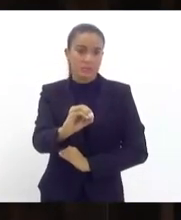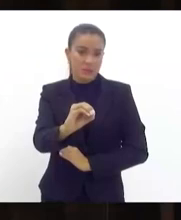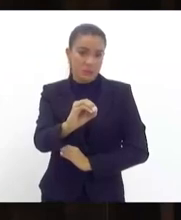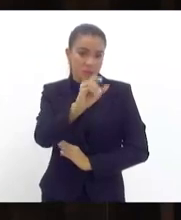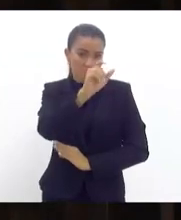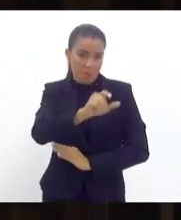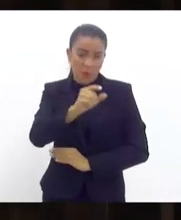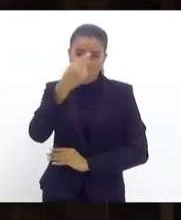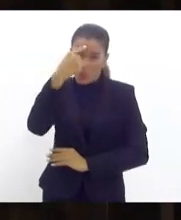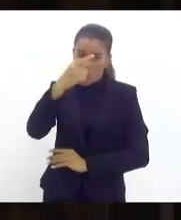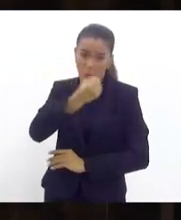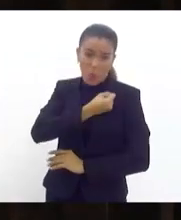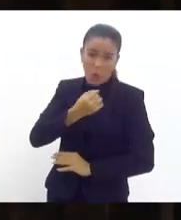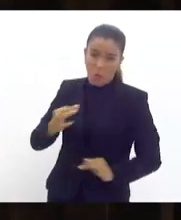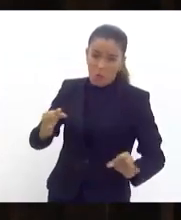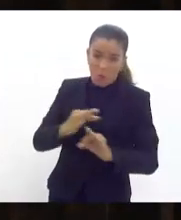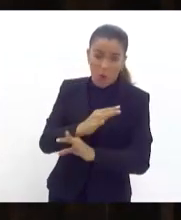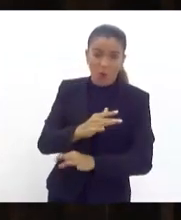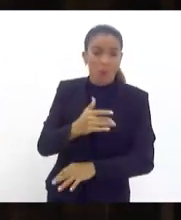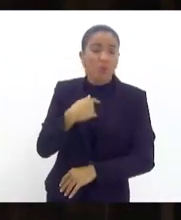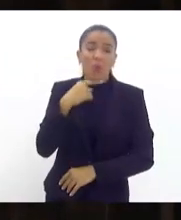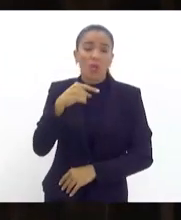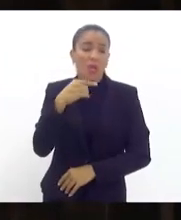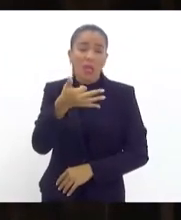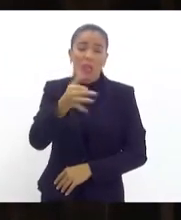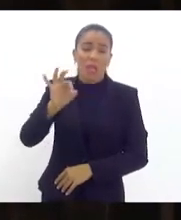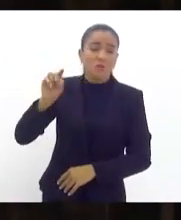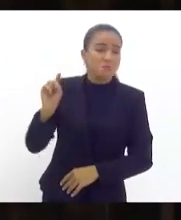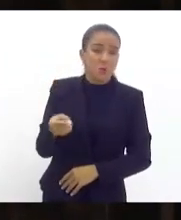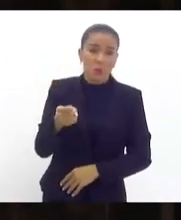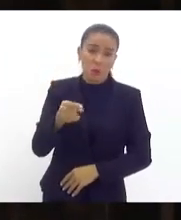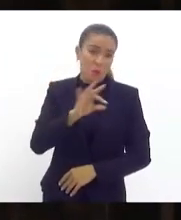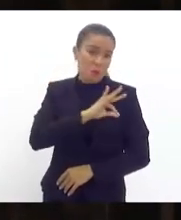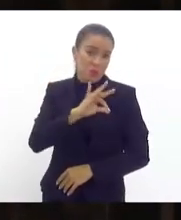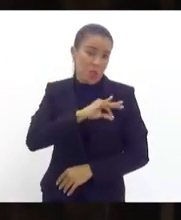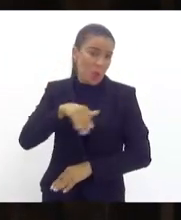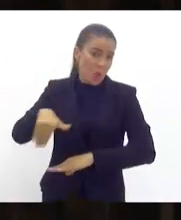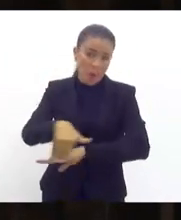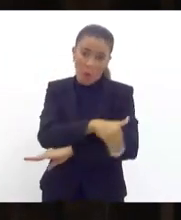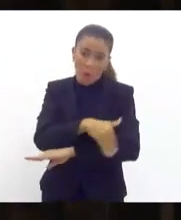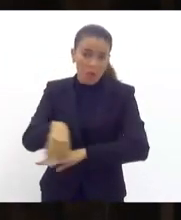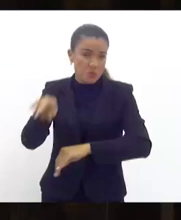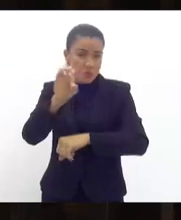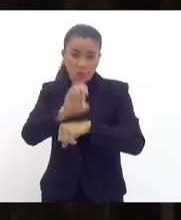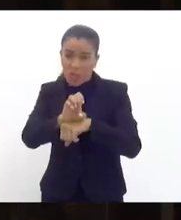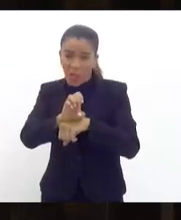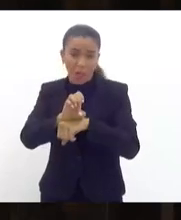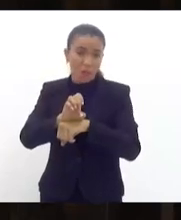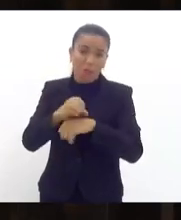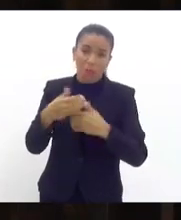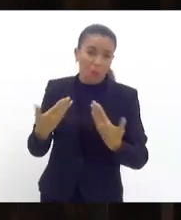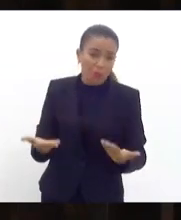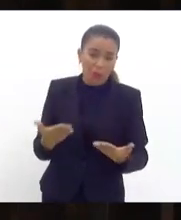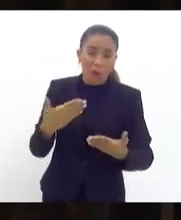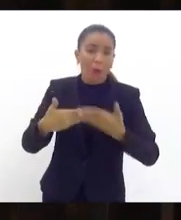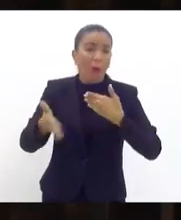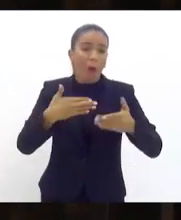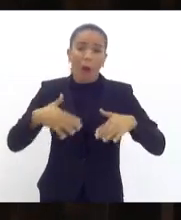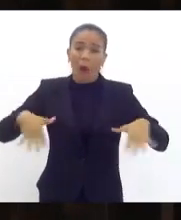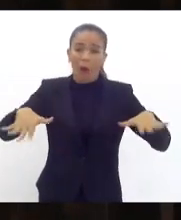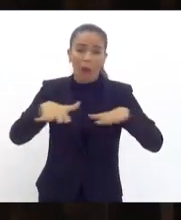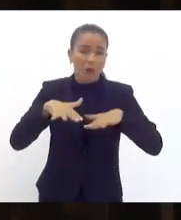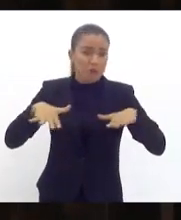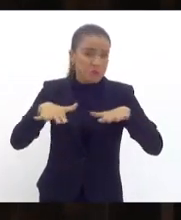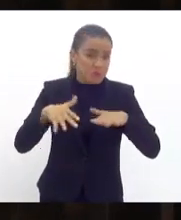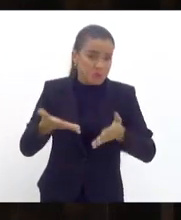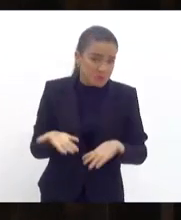exato não adianta botar 10 mil policiais na rua seja no estado seja em qualquer região